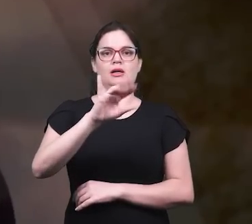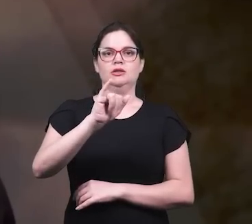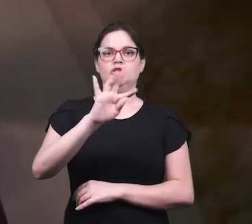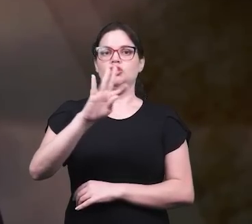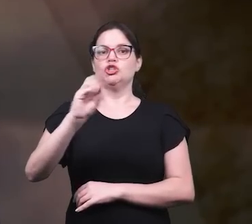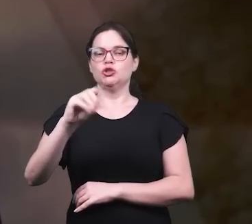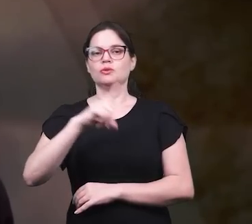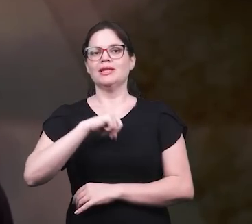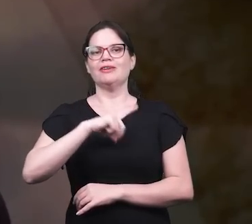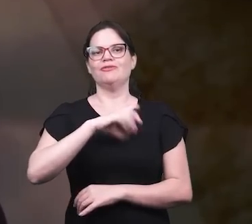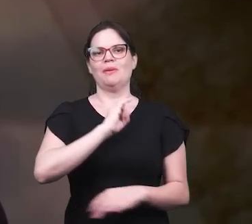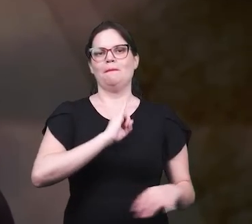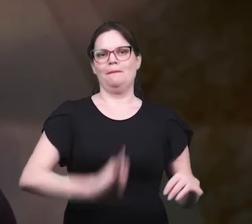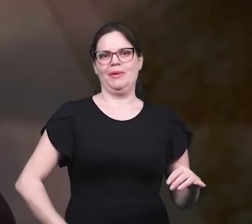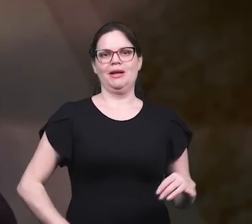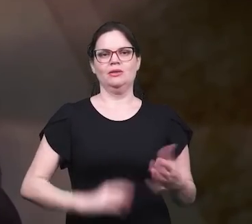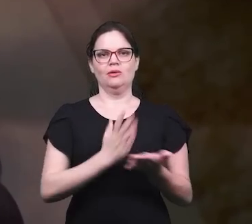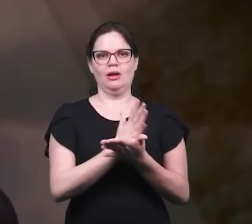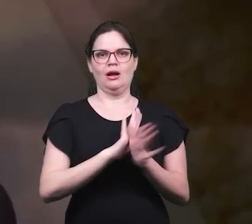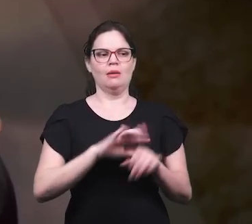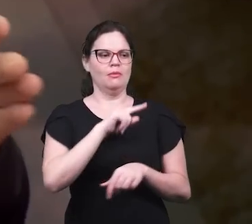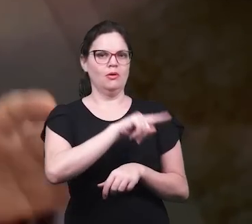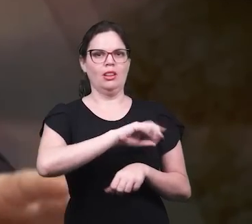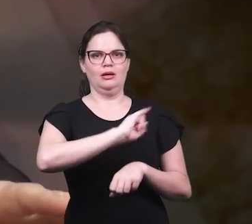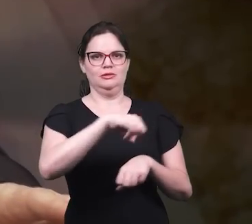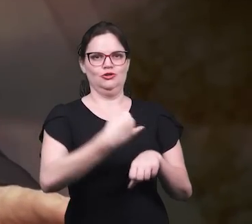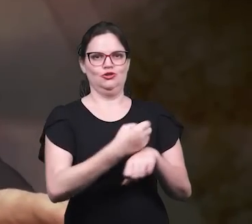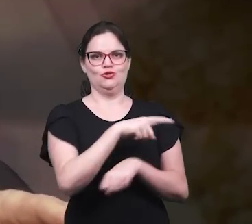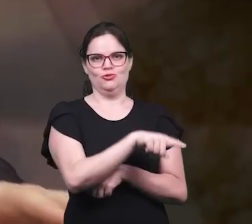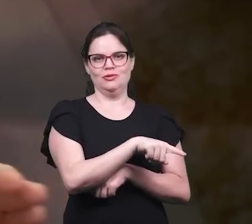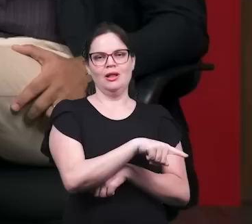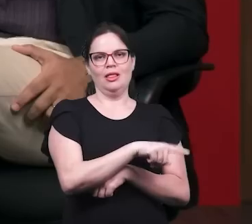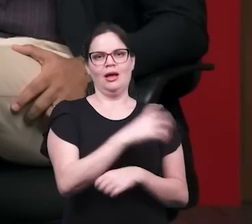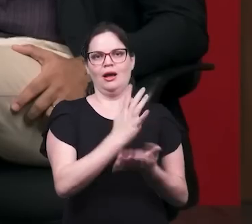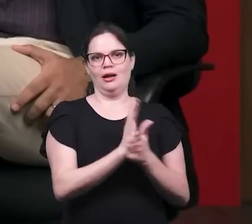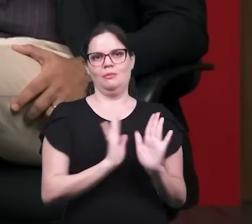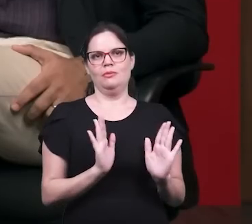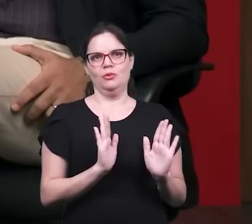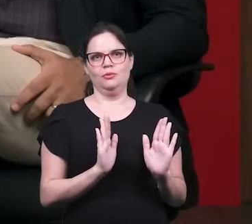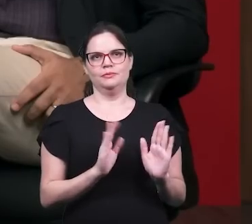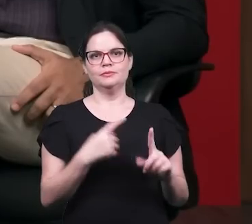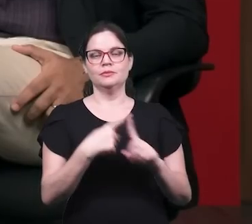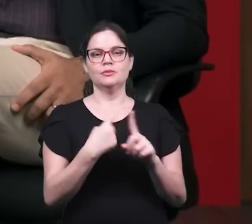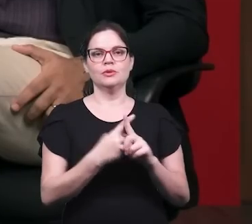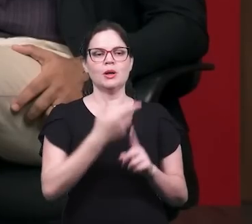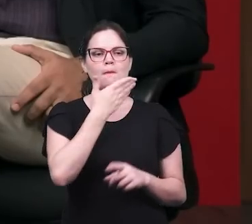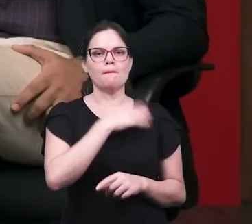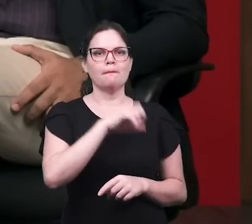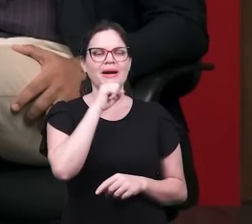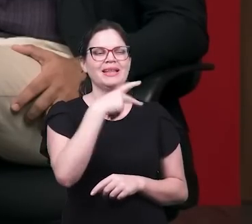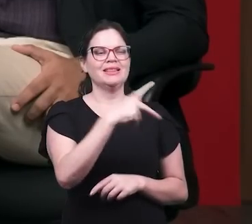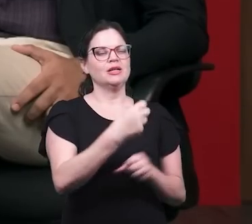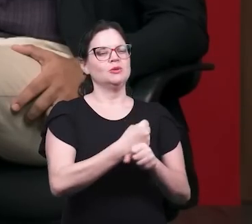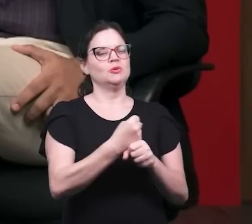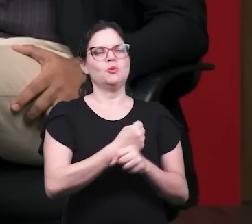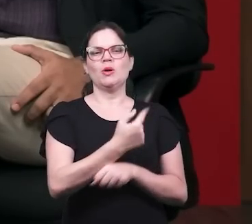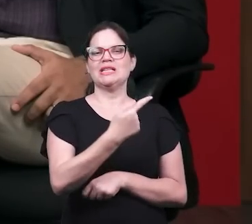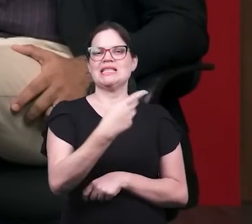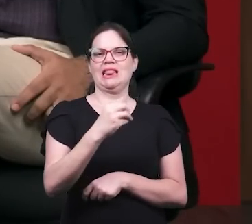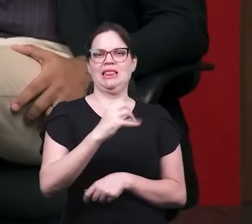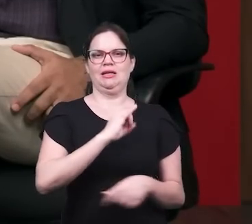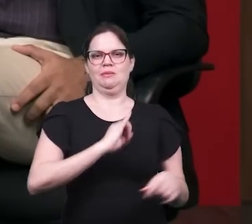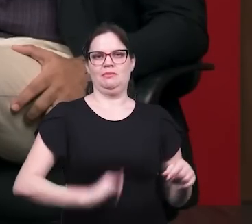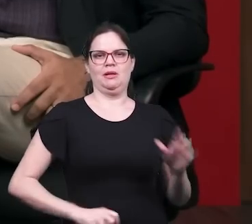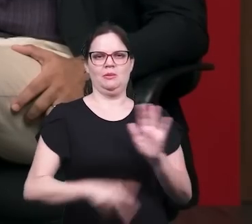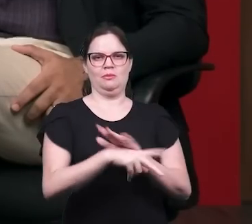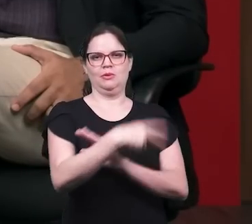ele secou a figueira, né? Ele foi o responsável por secar a figueira. O pai dele, Vespasiano, no ano 70 era o imperador,